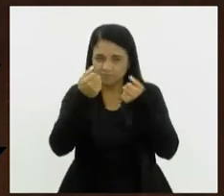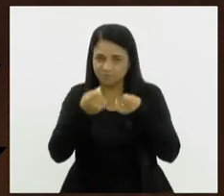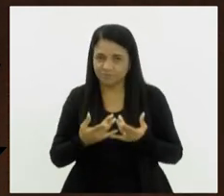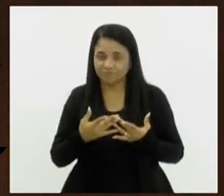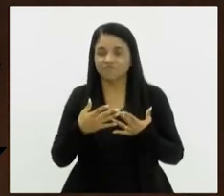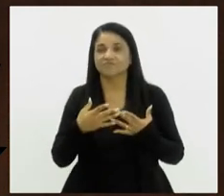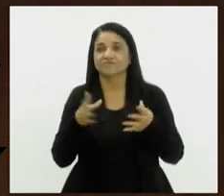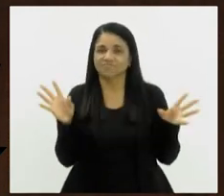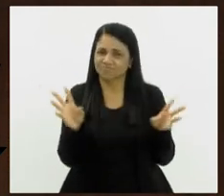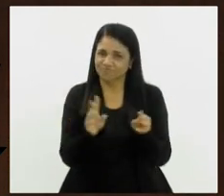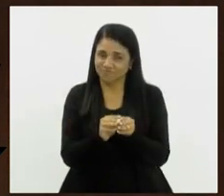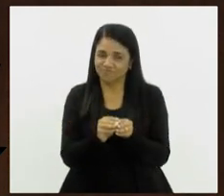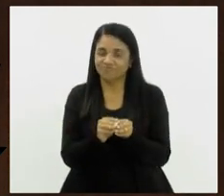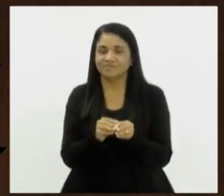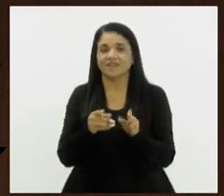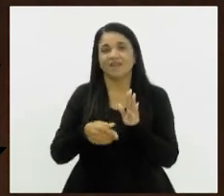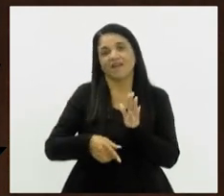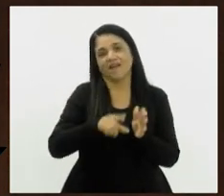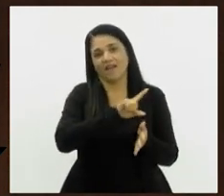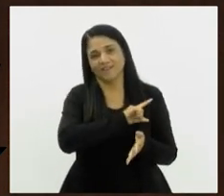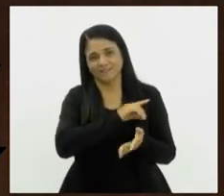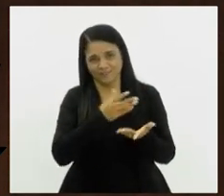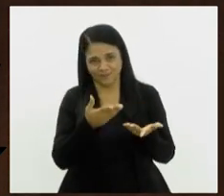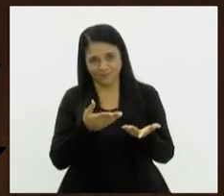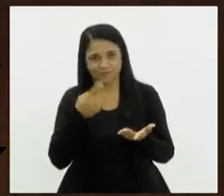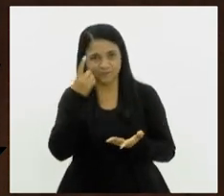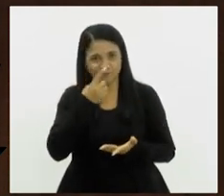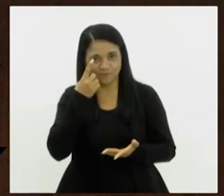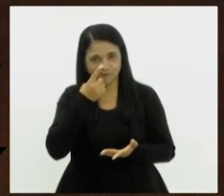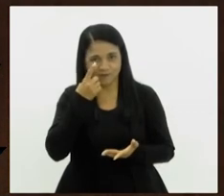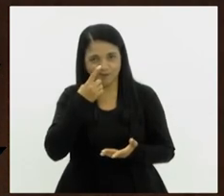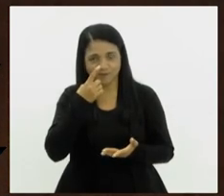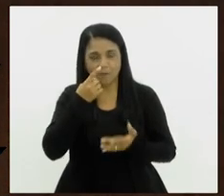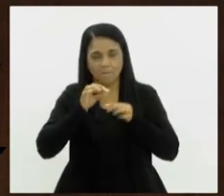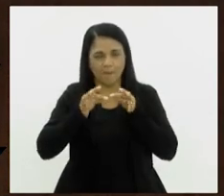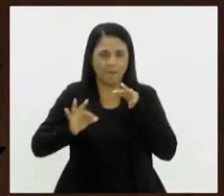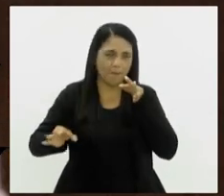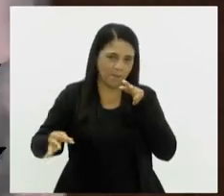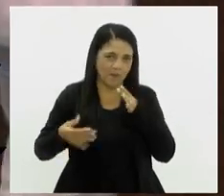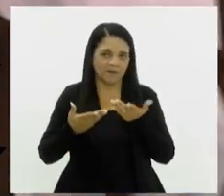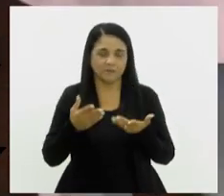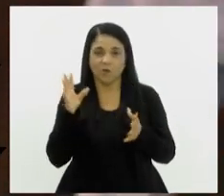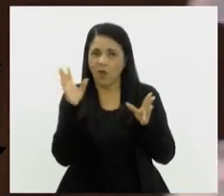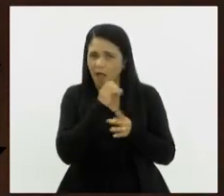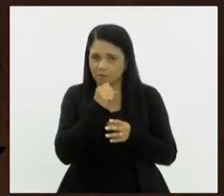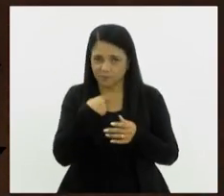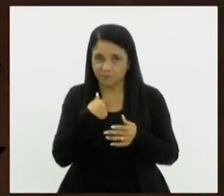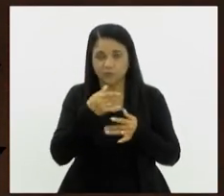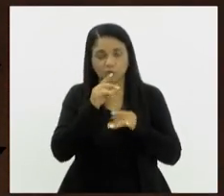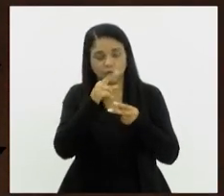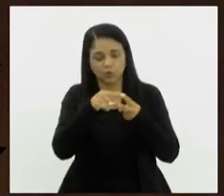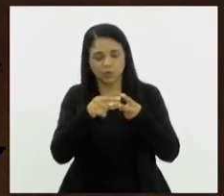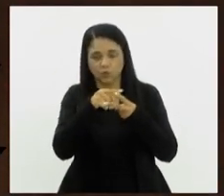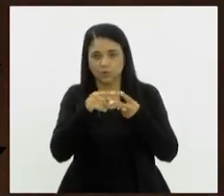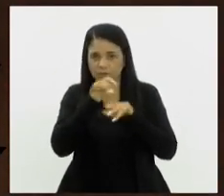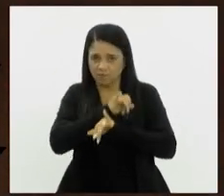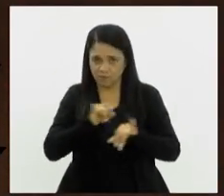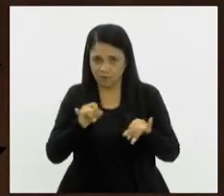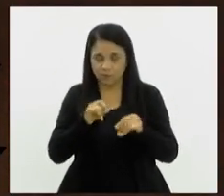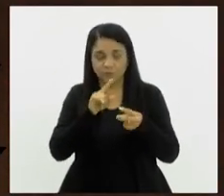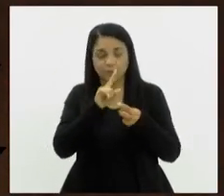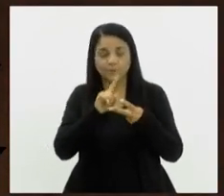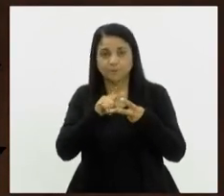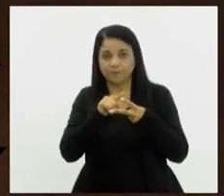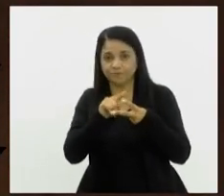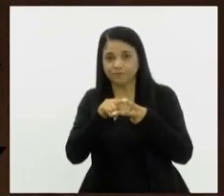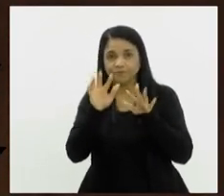mais breve que os que me antecederam, que foram até bem mais extensos. Eram dois avisos muito curtos. Um